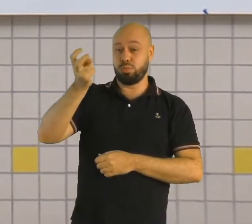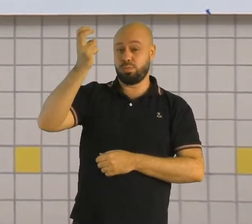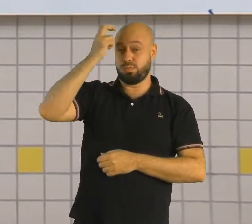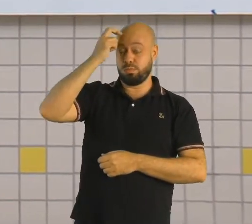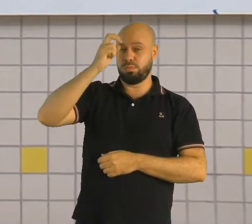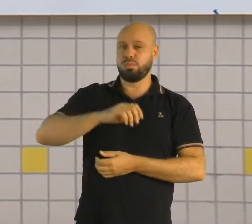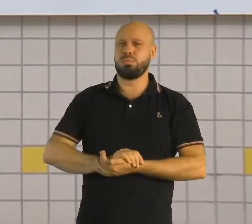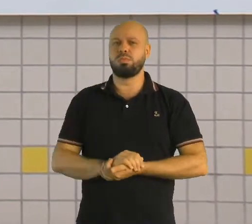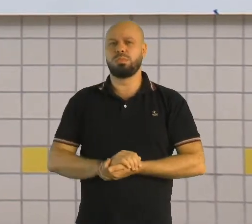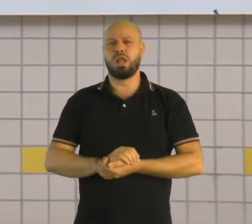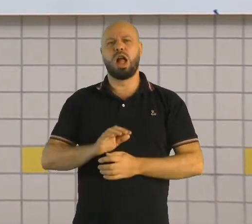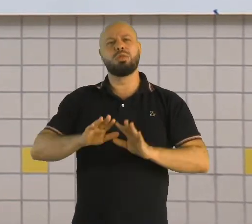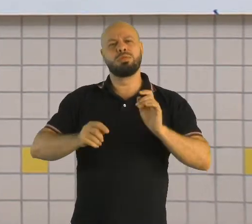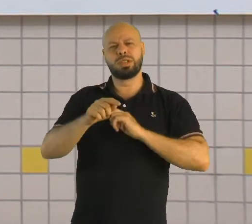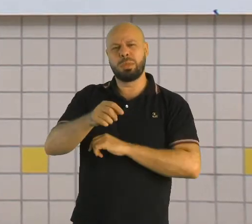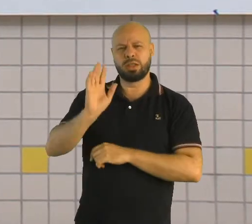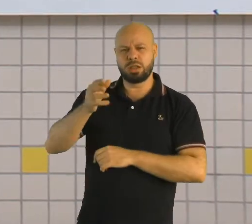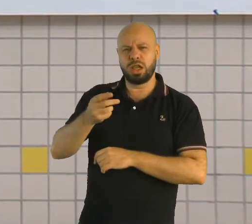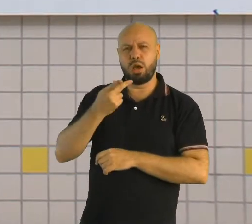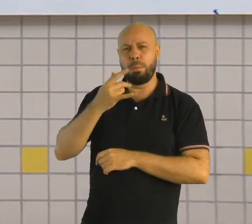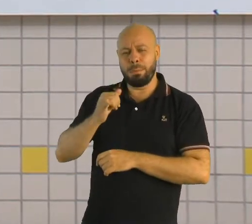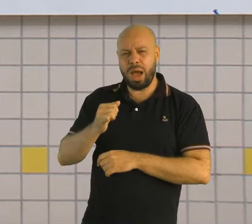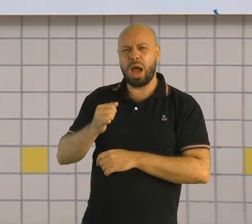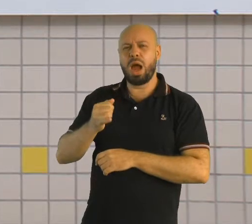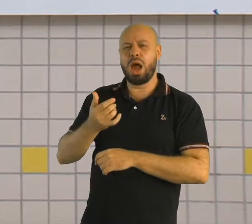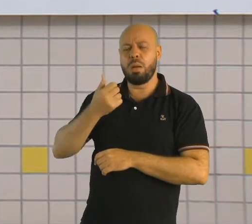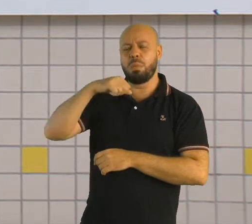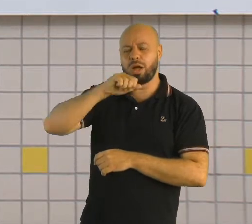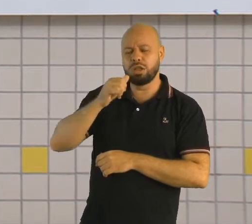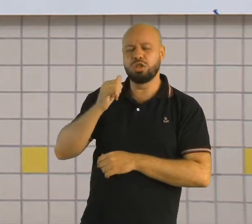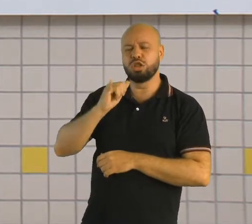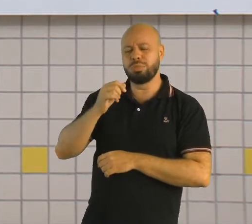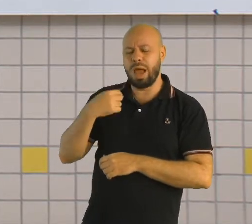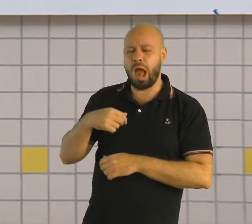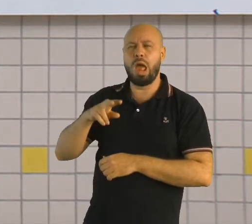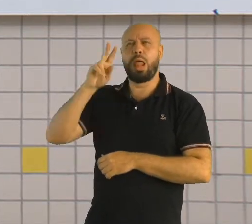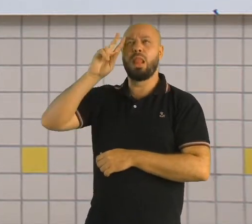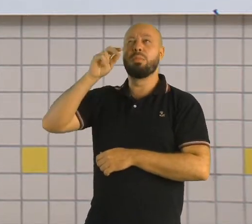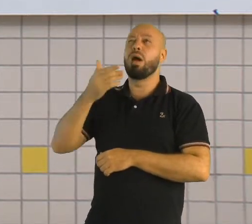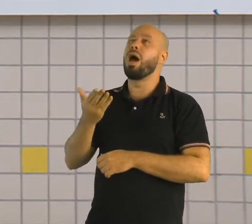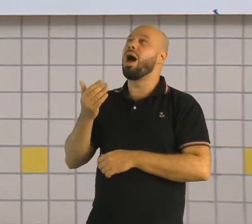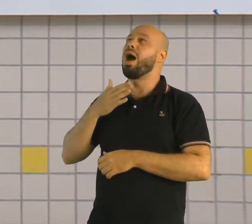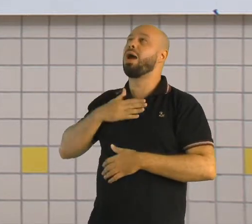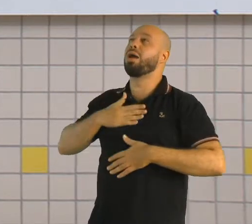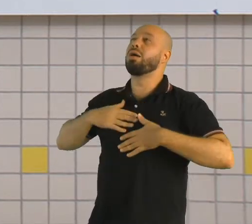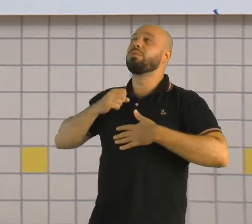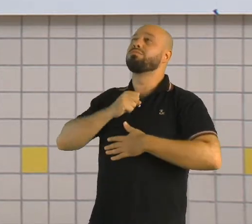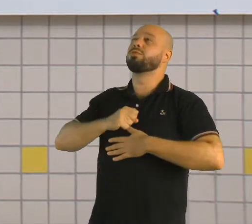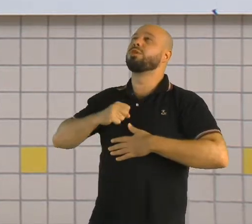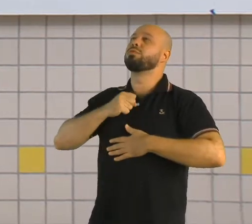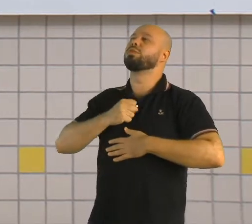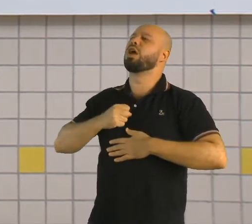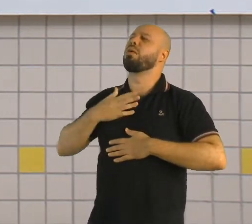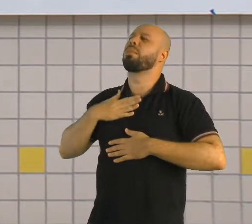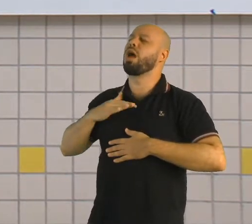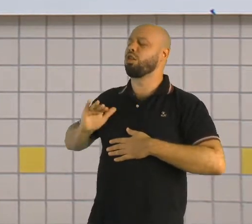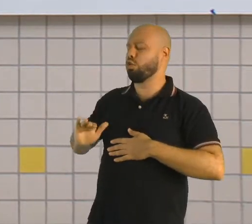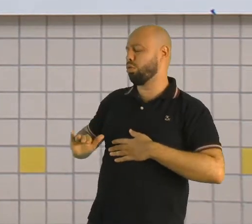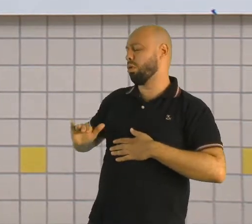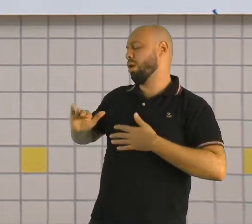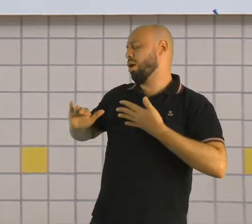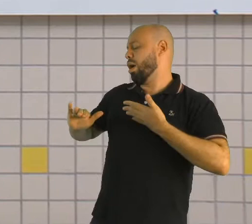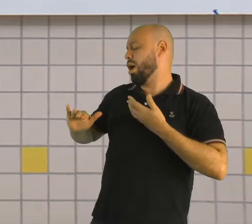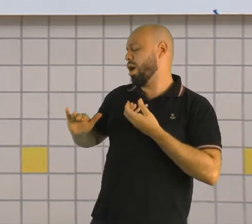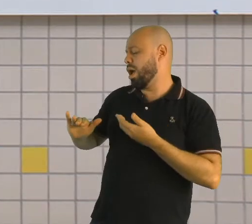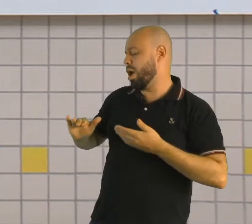falarem: nossa, eu tenho tanta saudade do tempo que eu era criança, aquele período era um período tão bom, aquele período